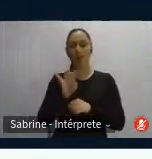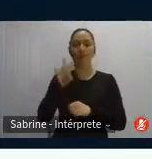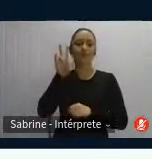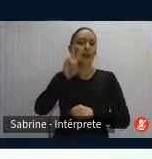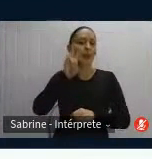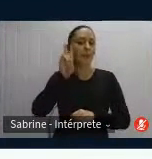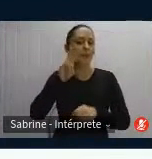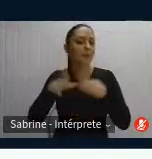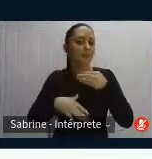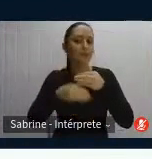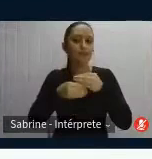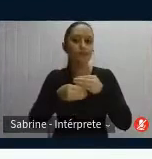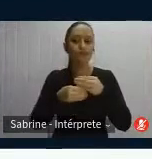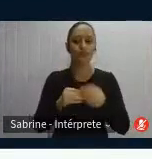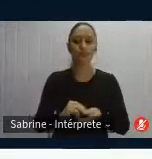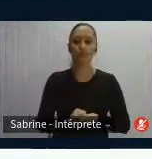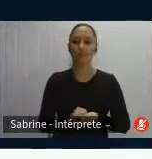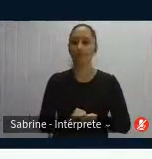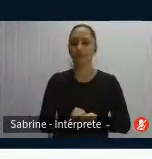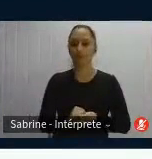que eu acho que se nós